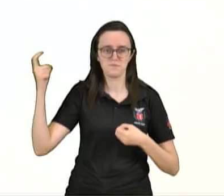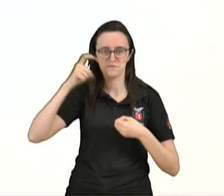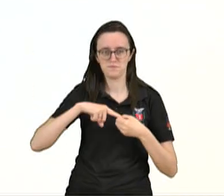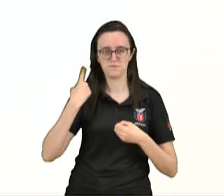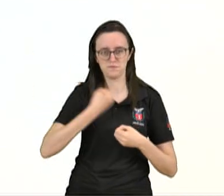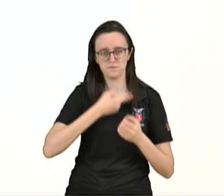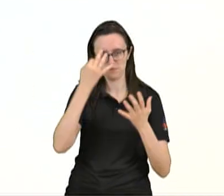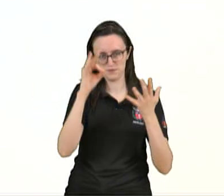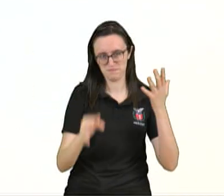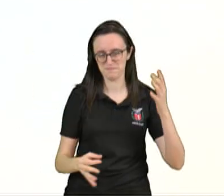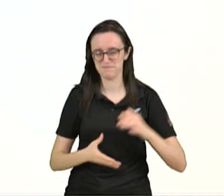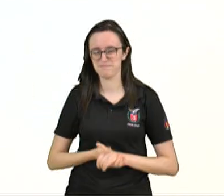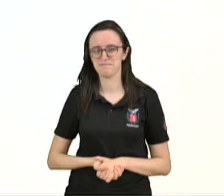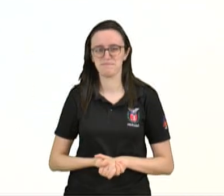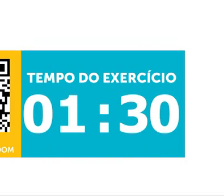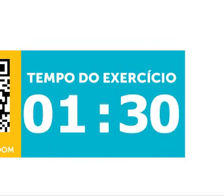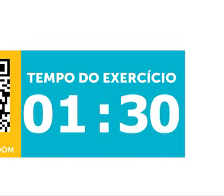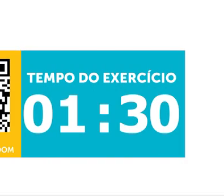para a gente fazer a correção.